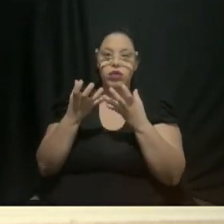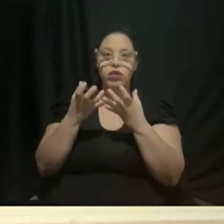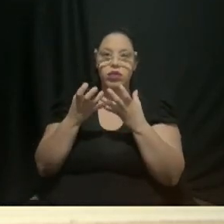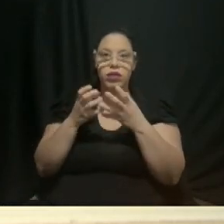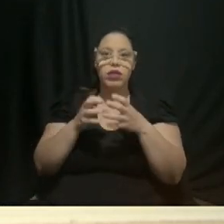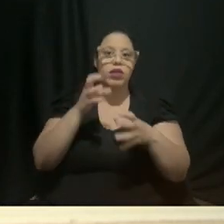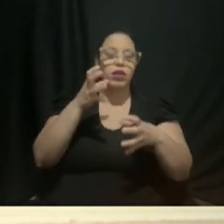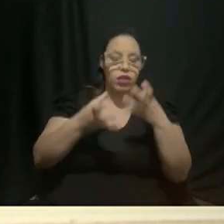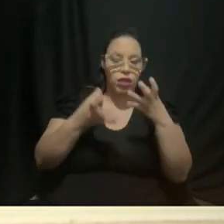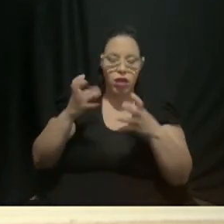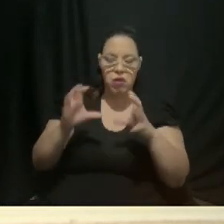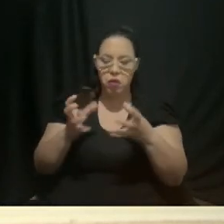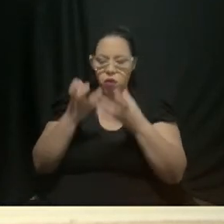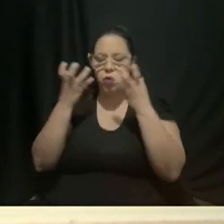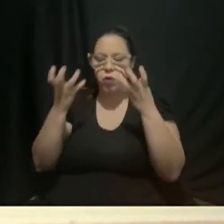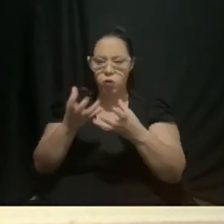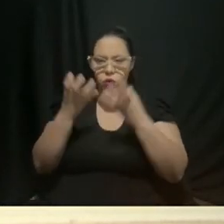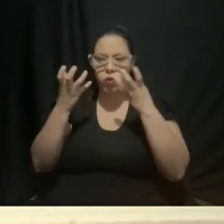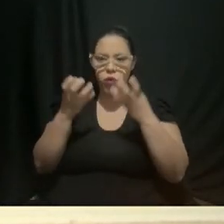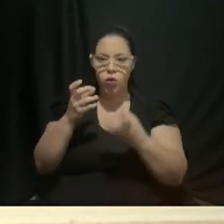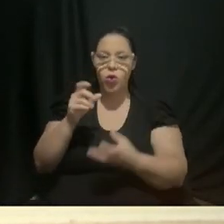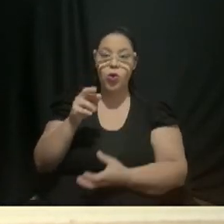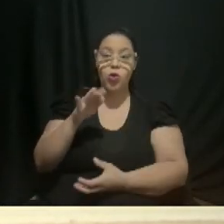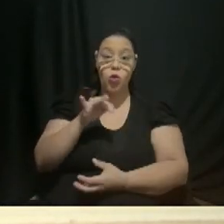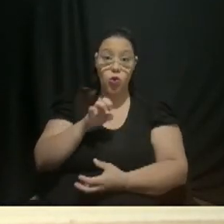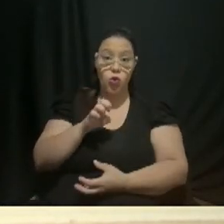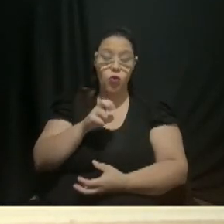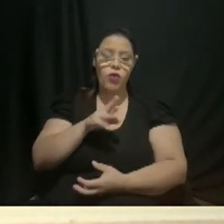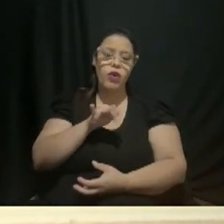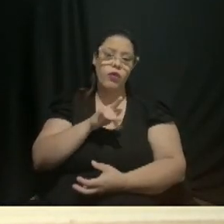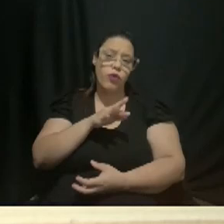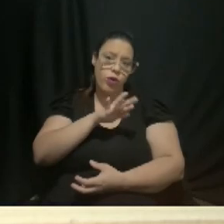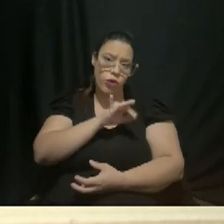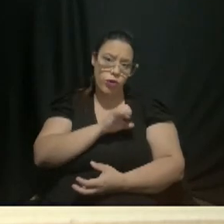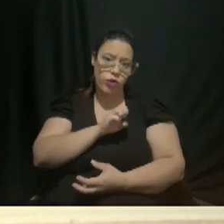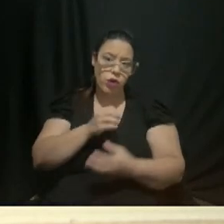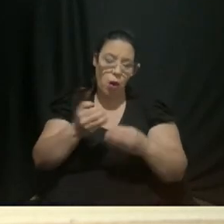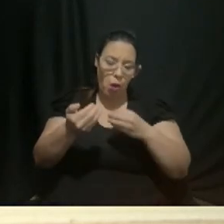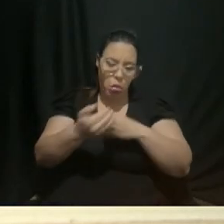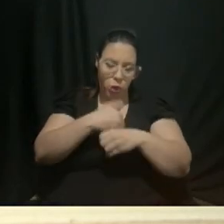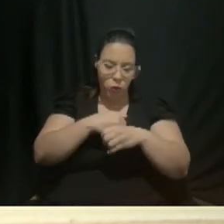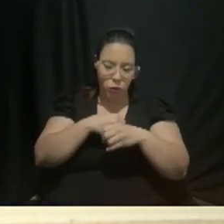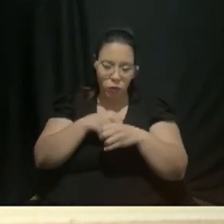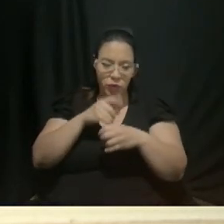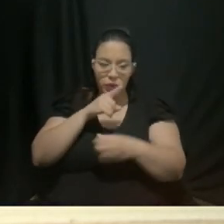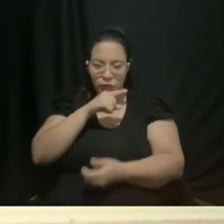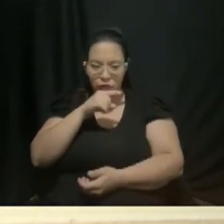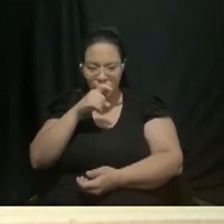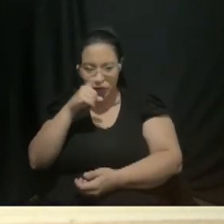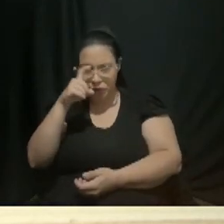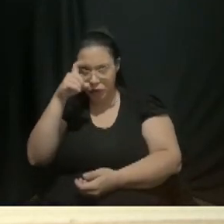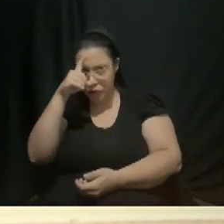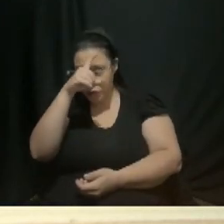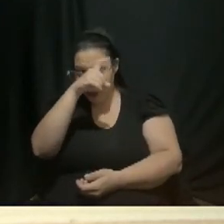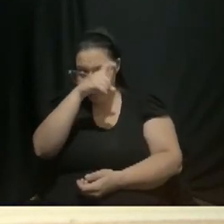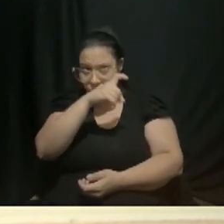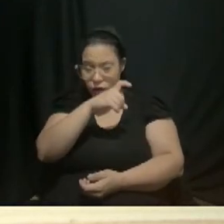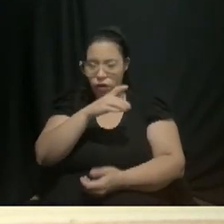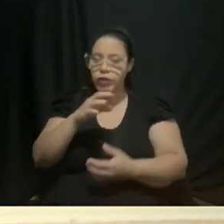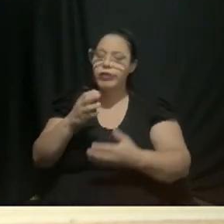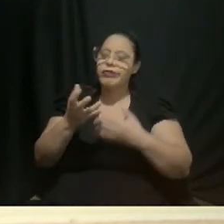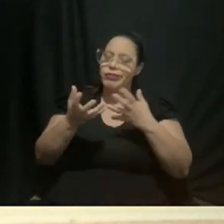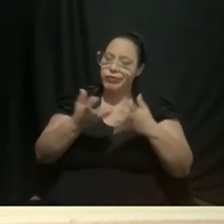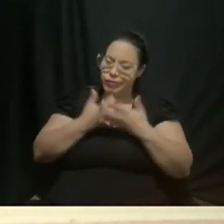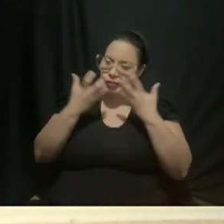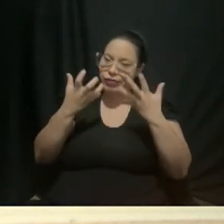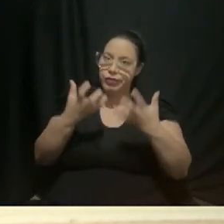alface, couve-flor, né, eles escondem o bichinho ali, então tem que tomar muito cuidado na hora da lavagem. Sim, na verdade a gente usou um produto para